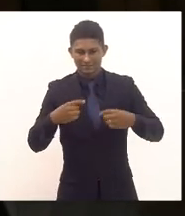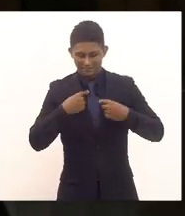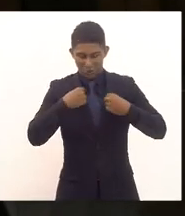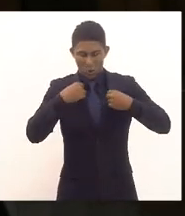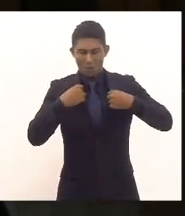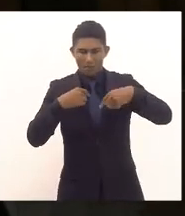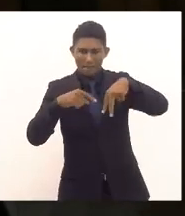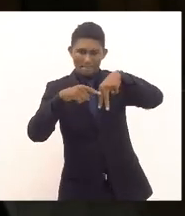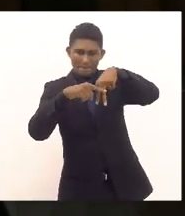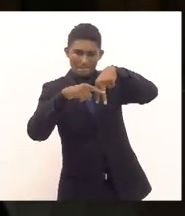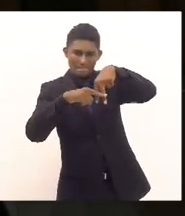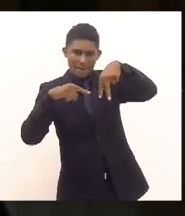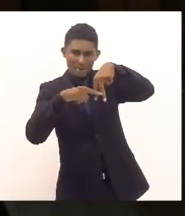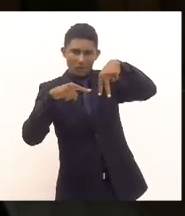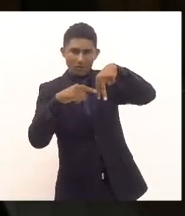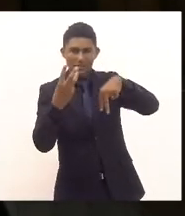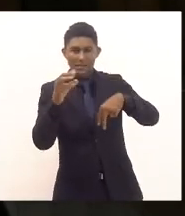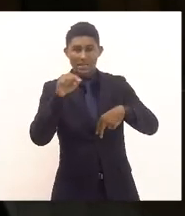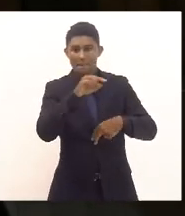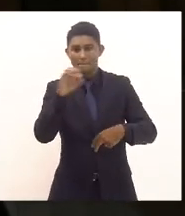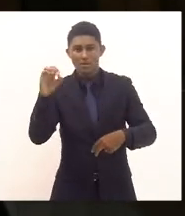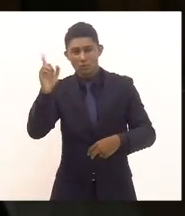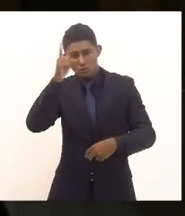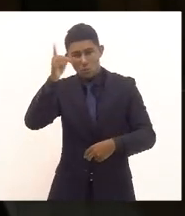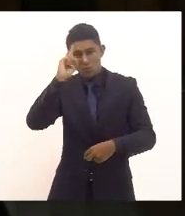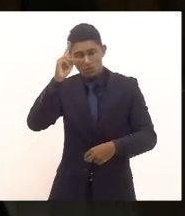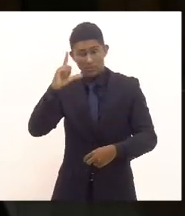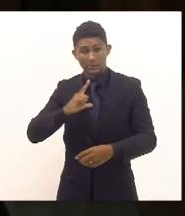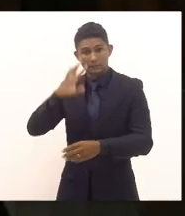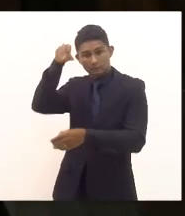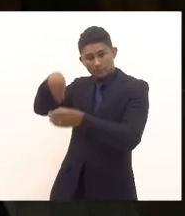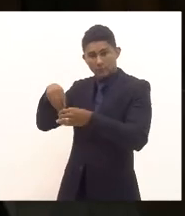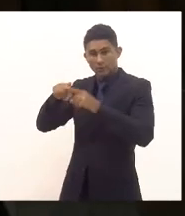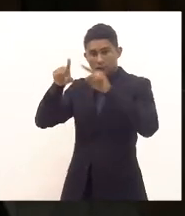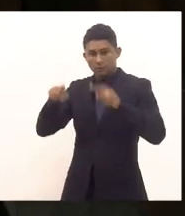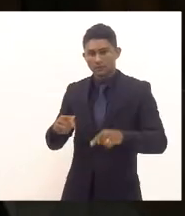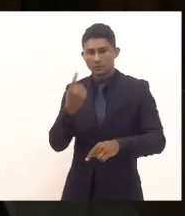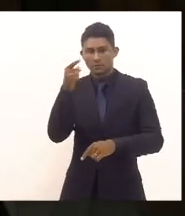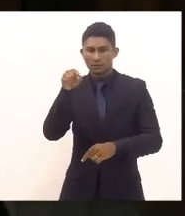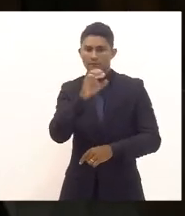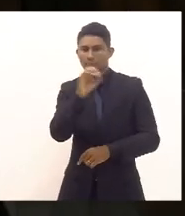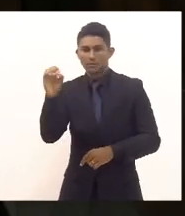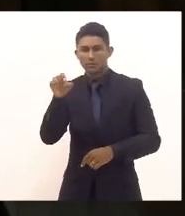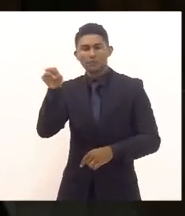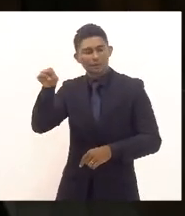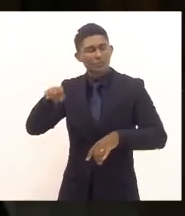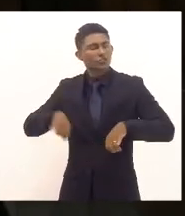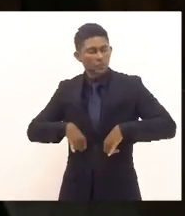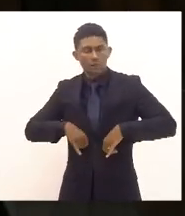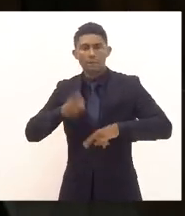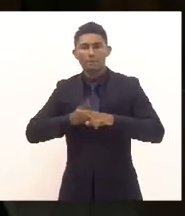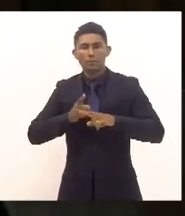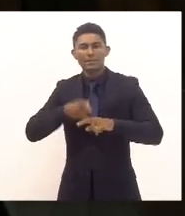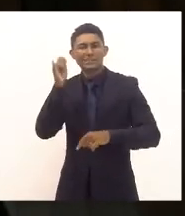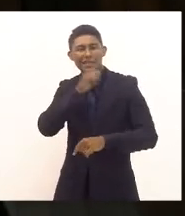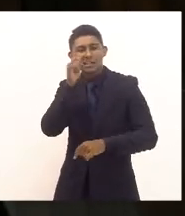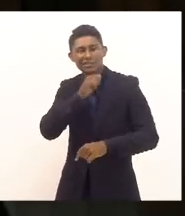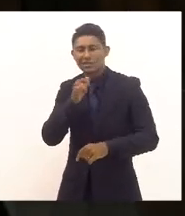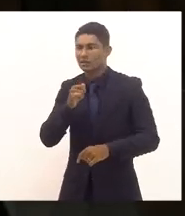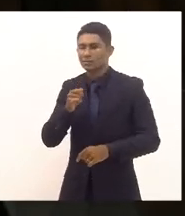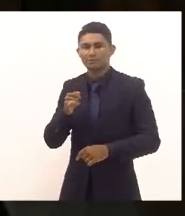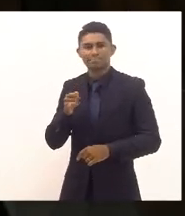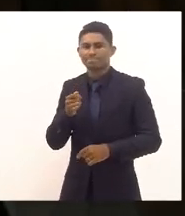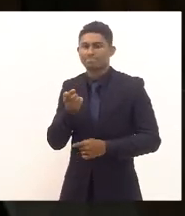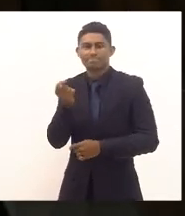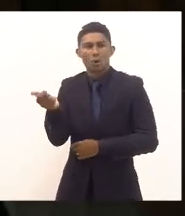por dia tem mais de mil funcionários sofre com fornecimento de energia o